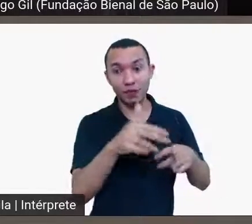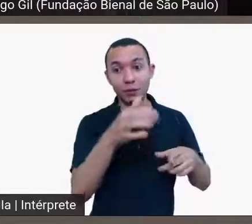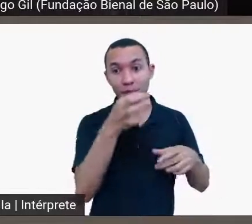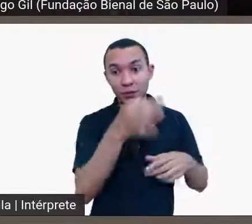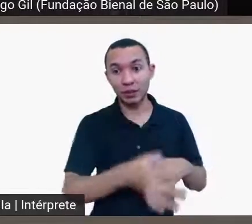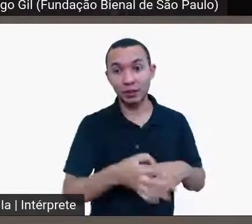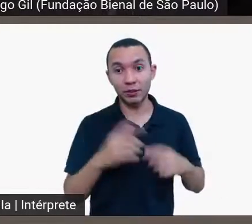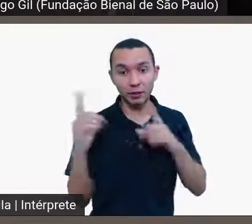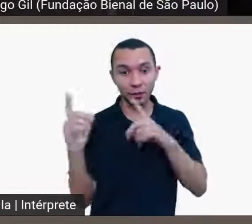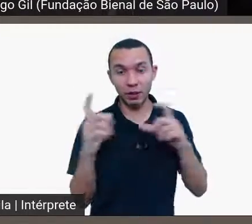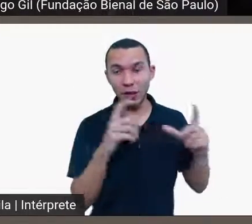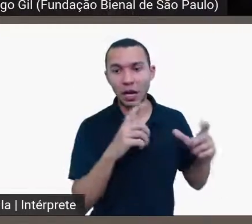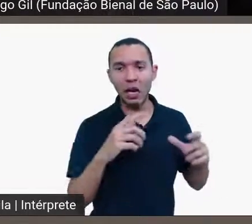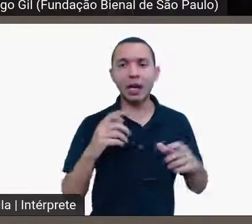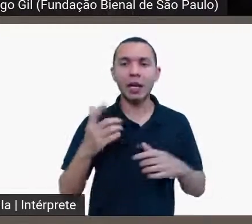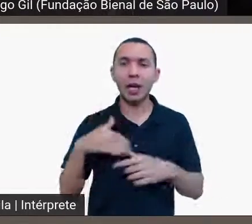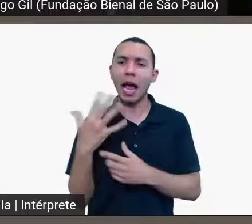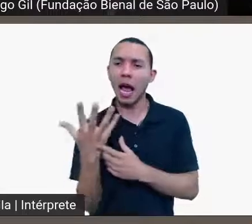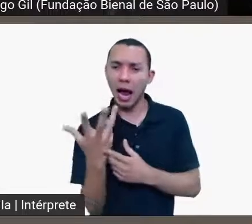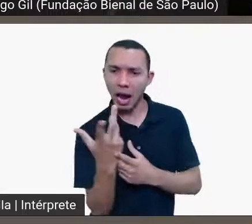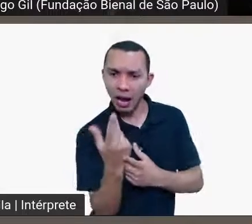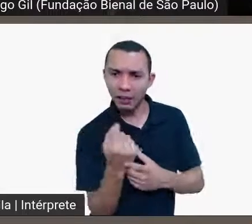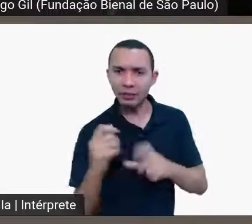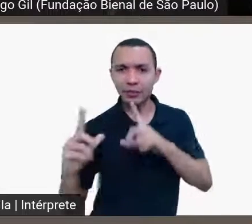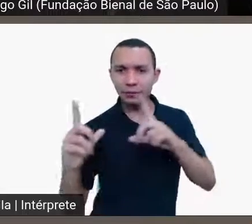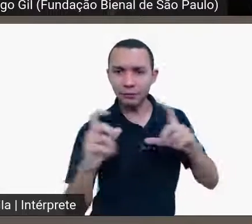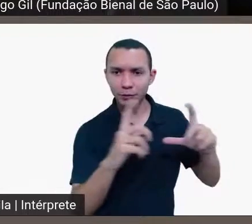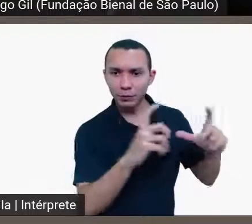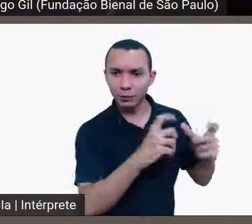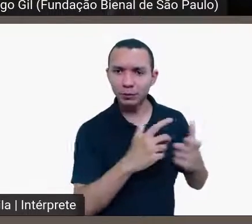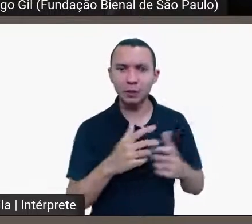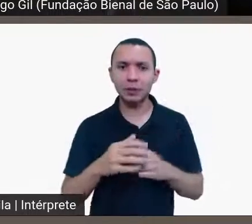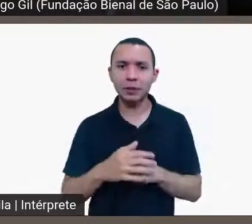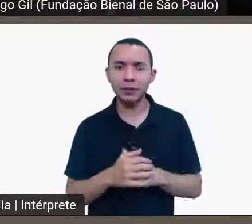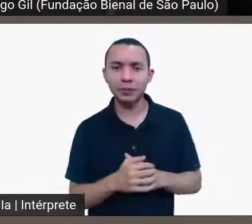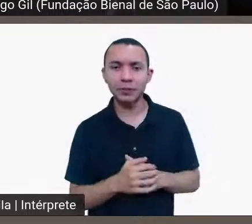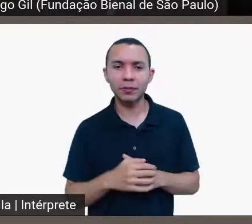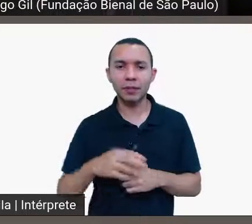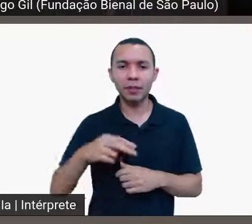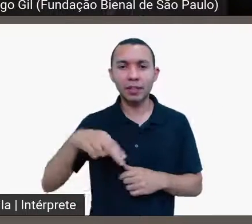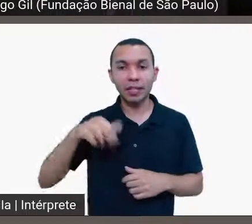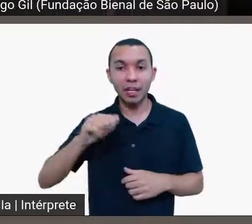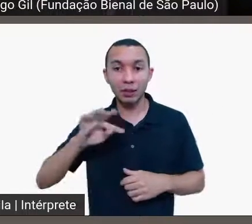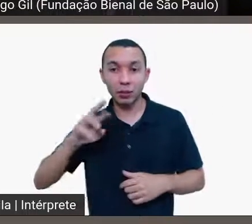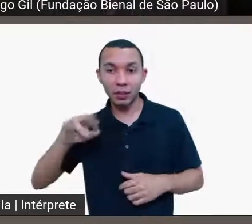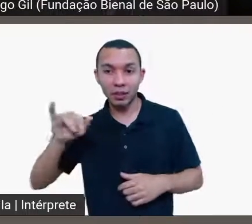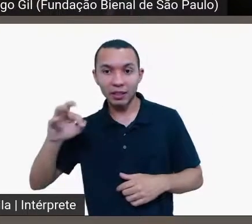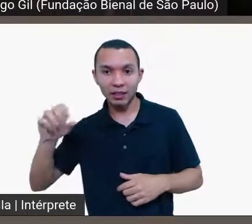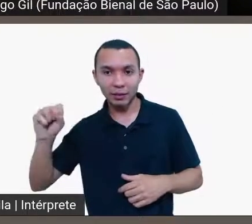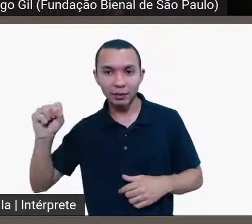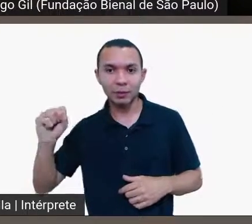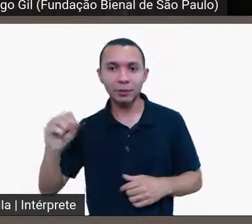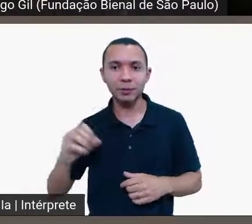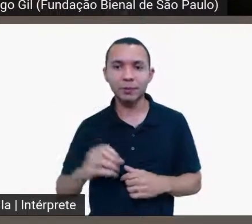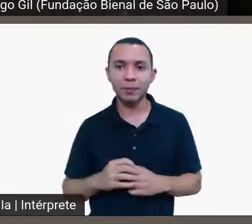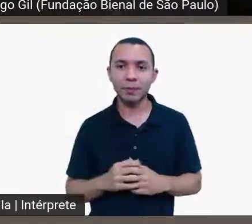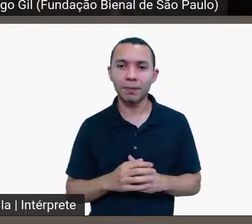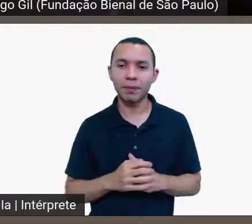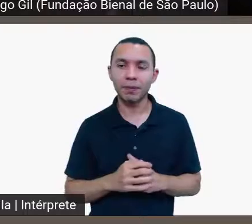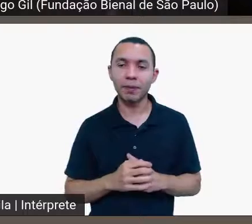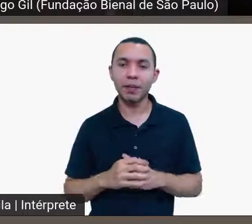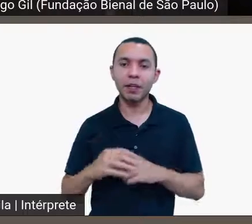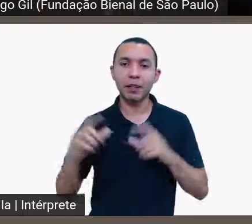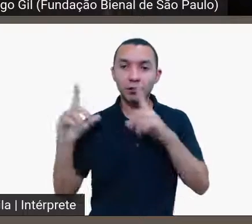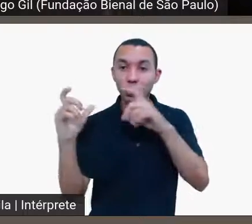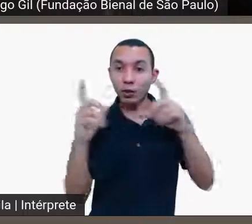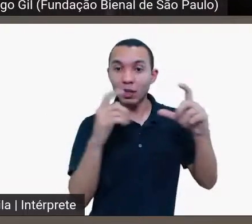de artista fotógrafo, de naturalismo barato. O Mário chega a usar uma expressão, fotografia colorida.